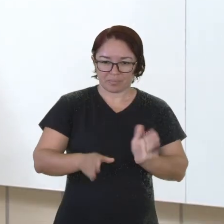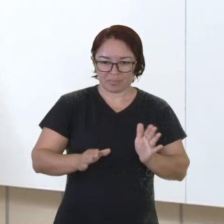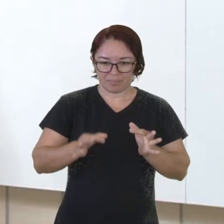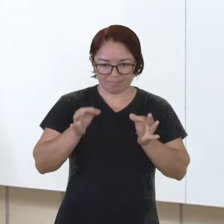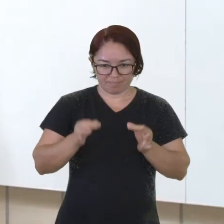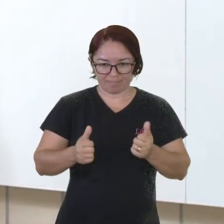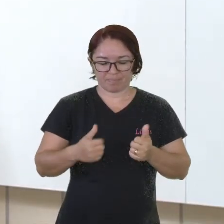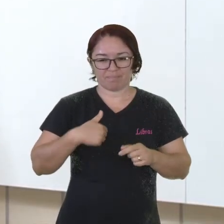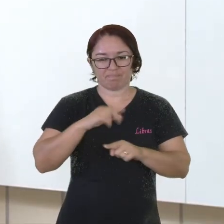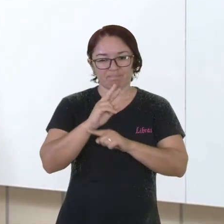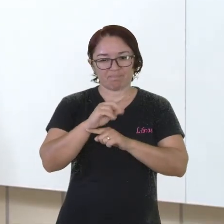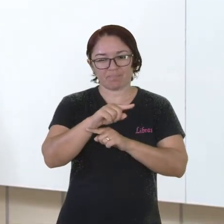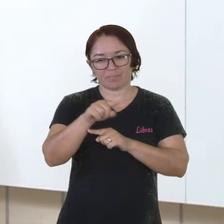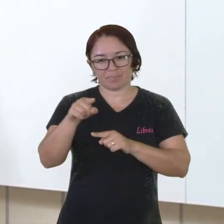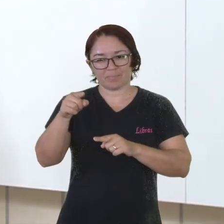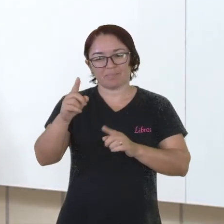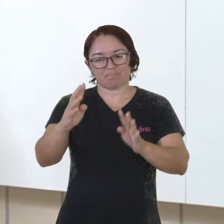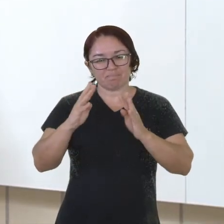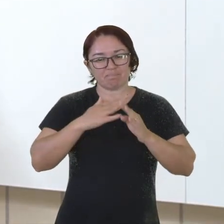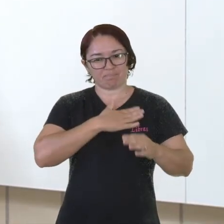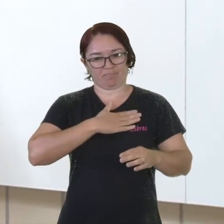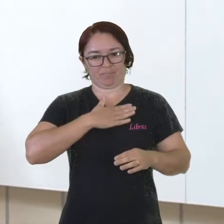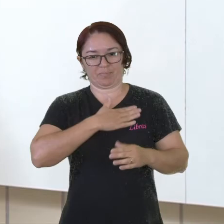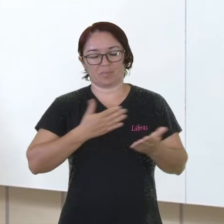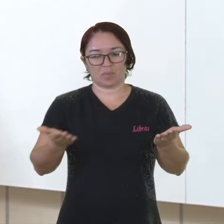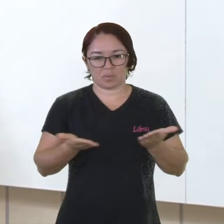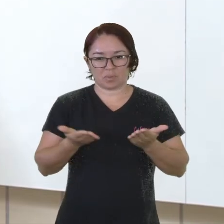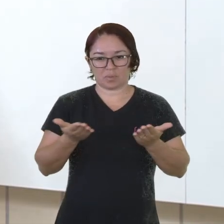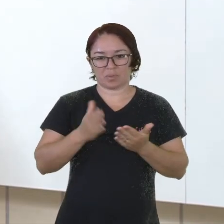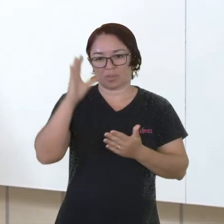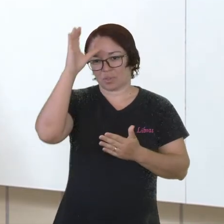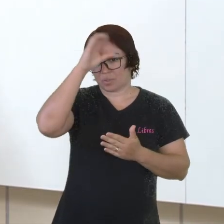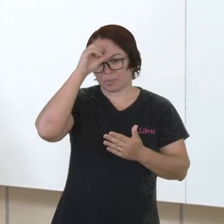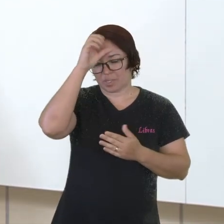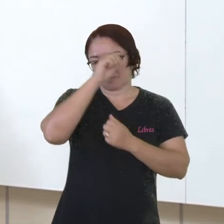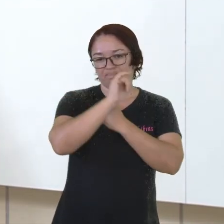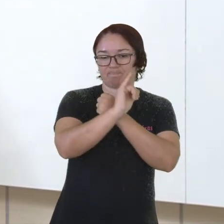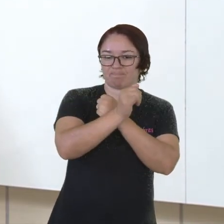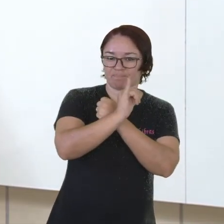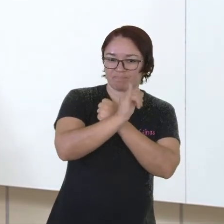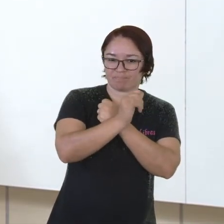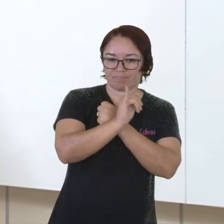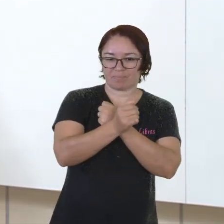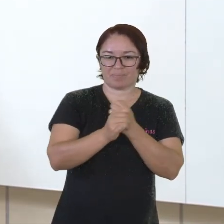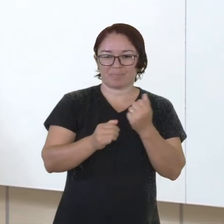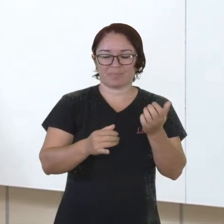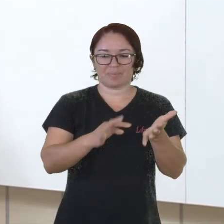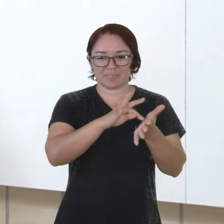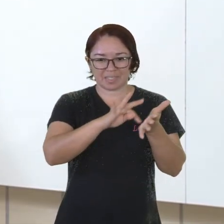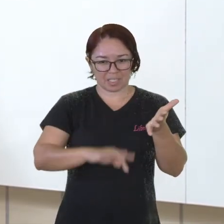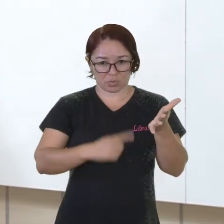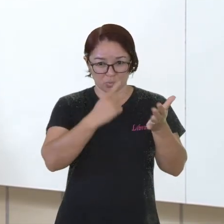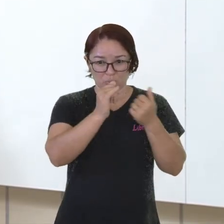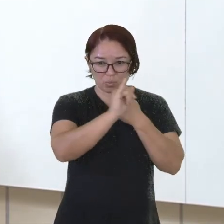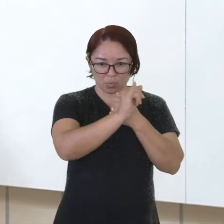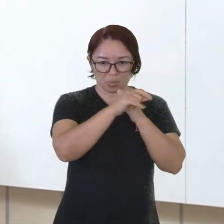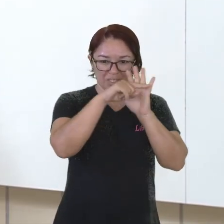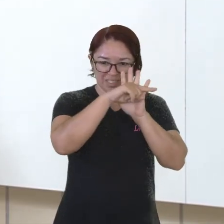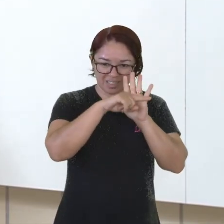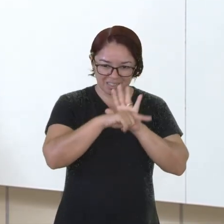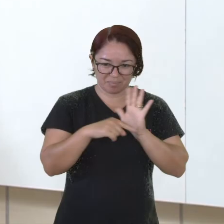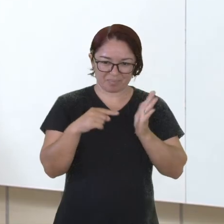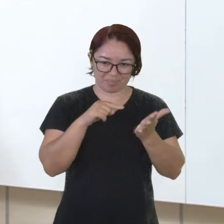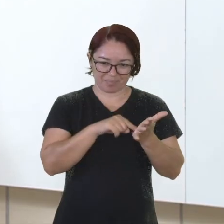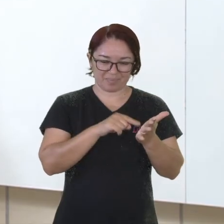tenham gostado da nossa aula de hoje. Hoje nós estudamos um pouco sobre crônica, conhecemos uma crônica